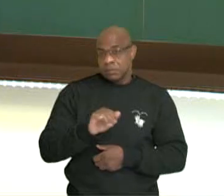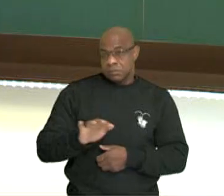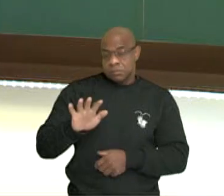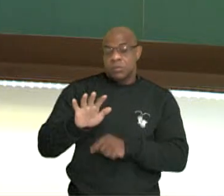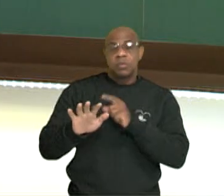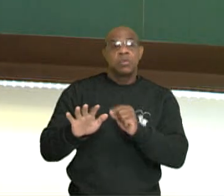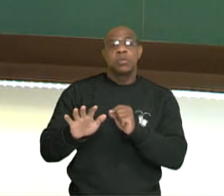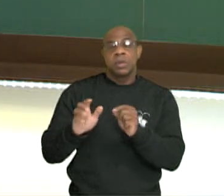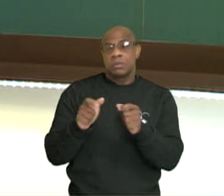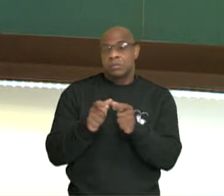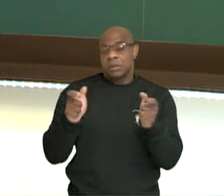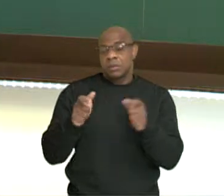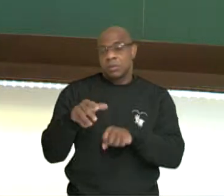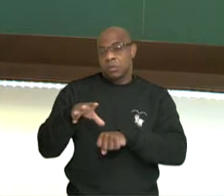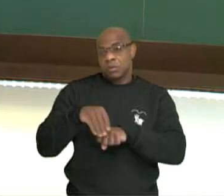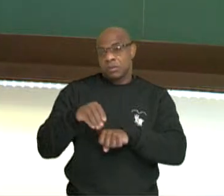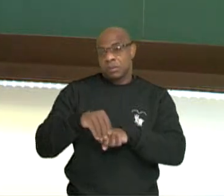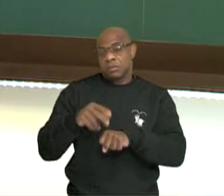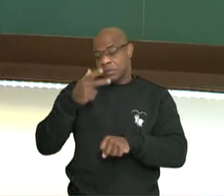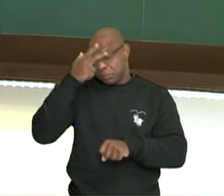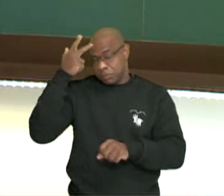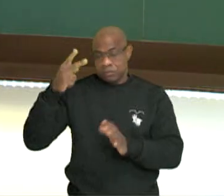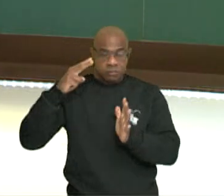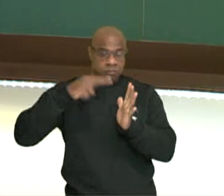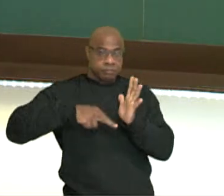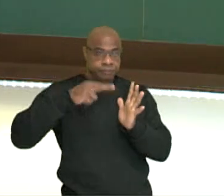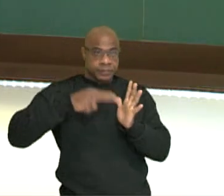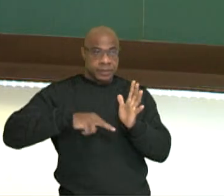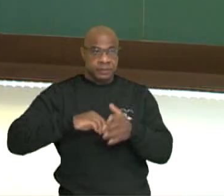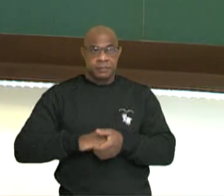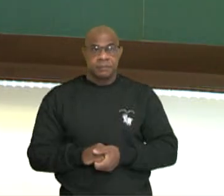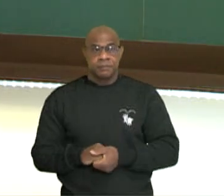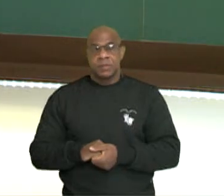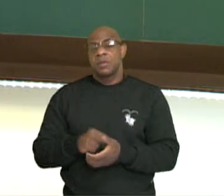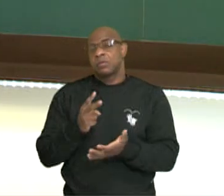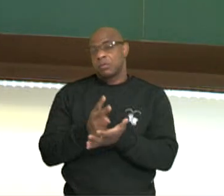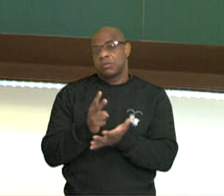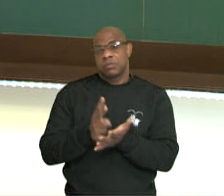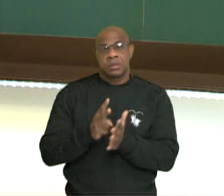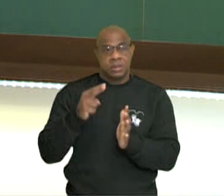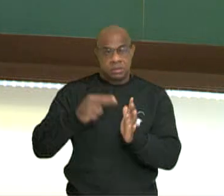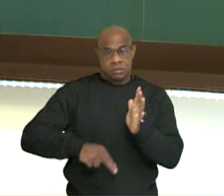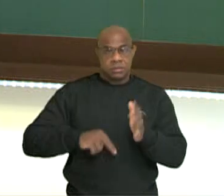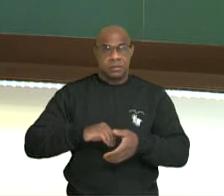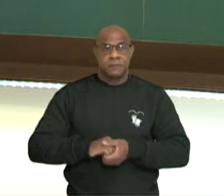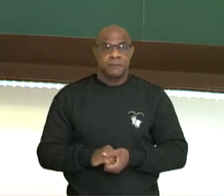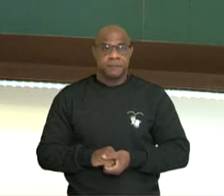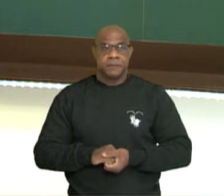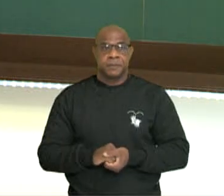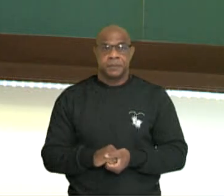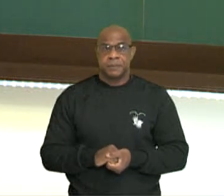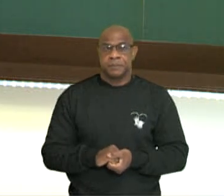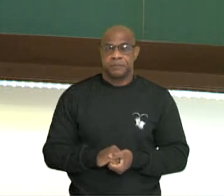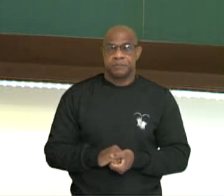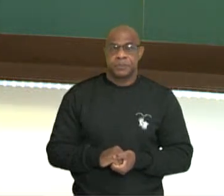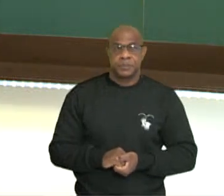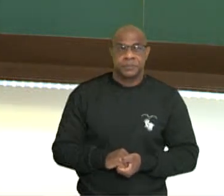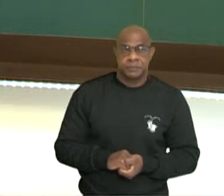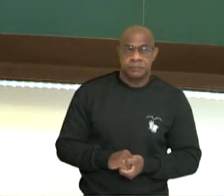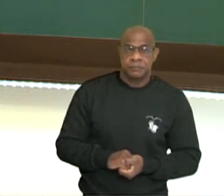é de amplo conhecimento dos leitores. Continuando a leitura, depois dessa breve explicação sobre